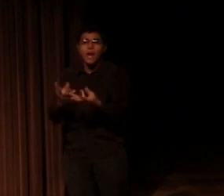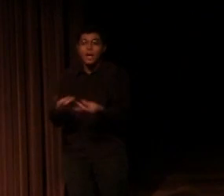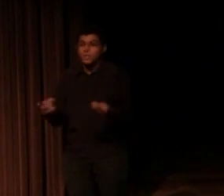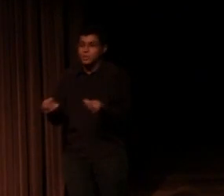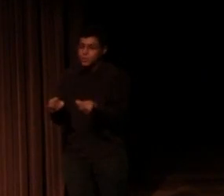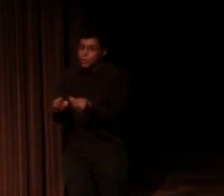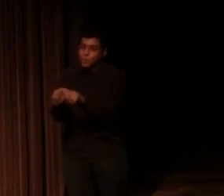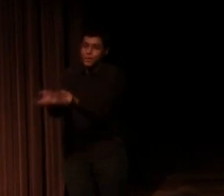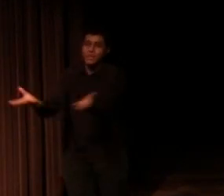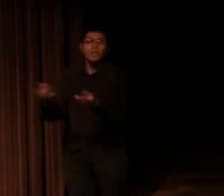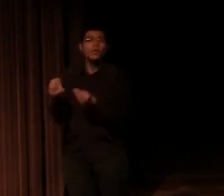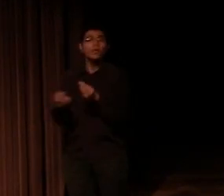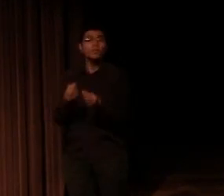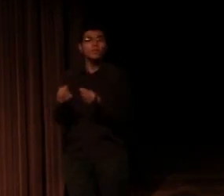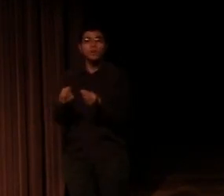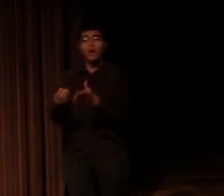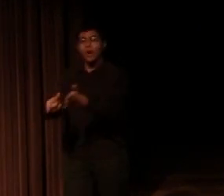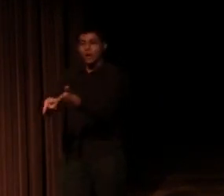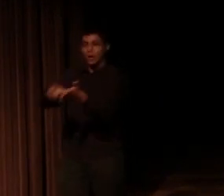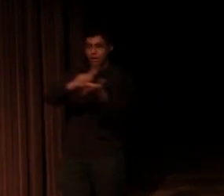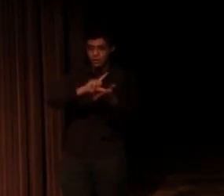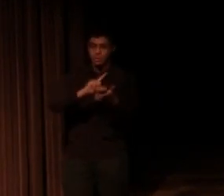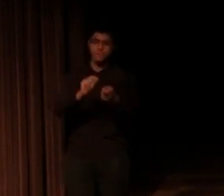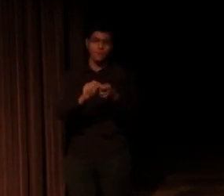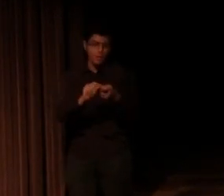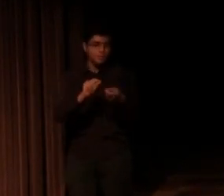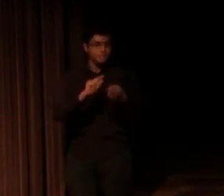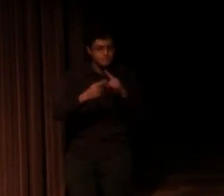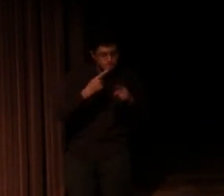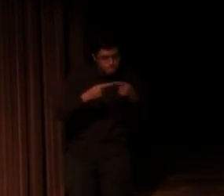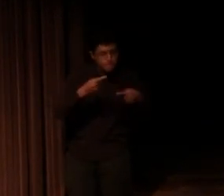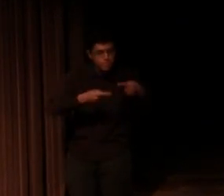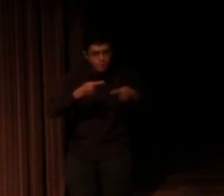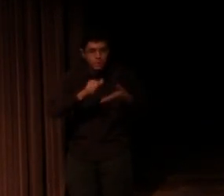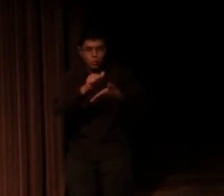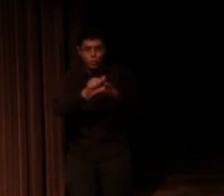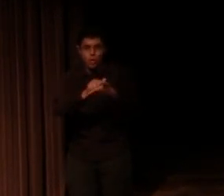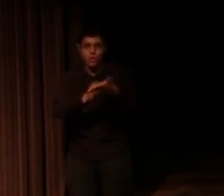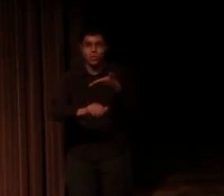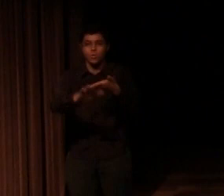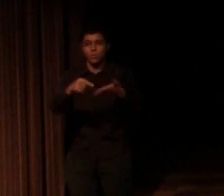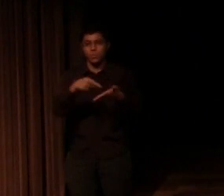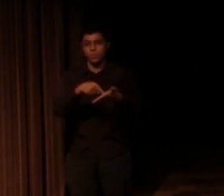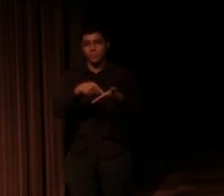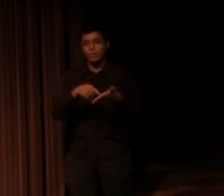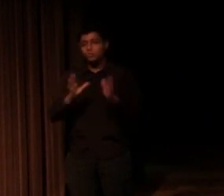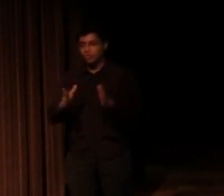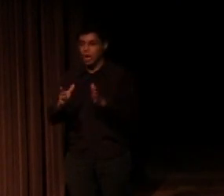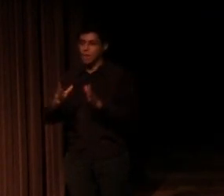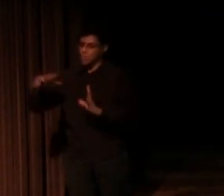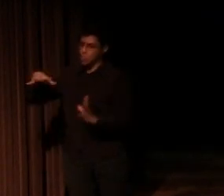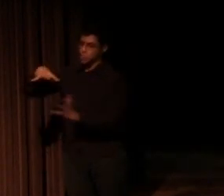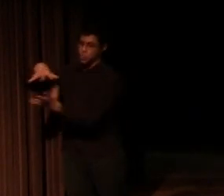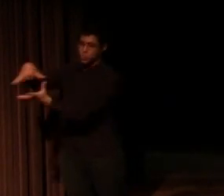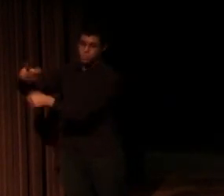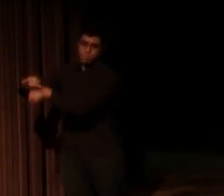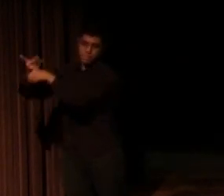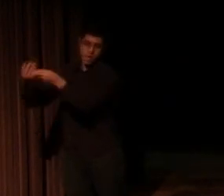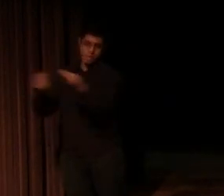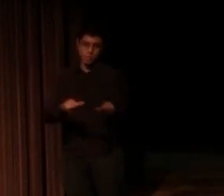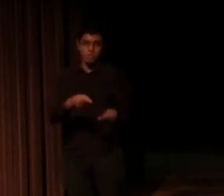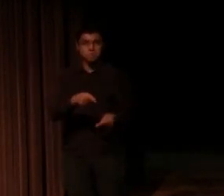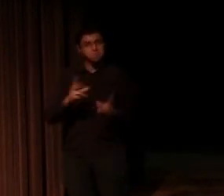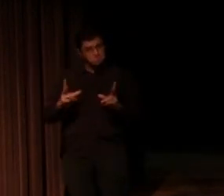que foi debatido premiado reconhecido internacionalmente que é a cartilha de vôo para que a gente possa agora fazer a lição de casa